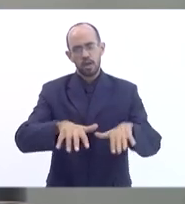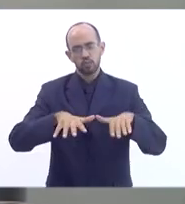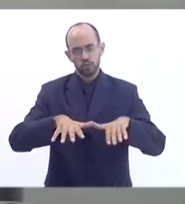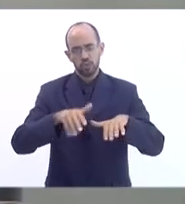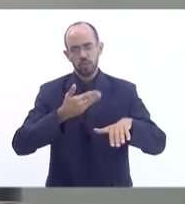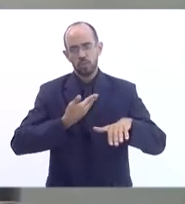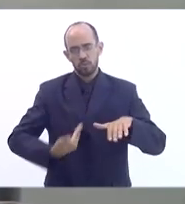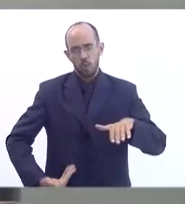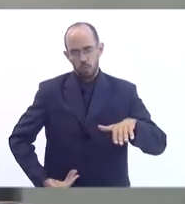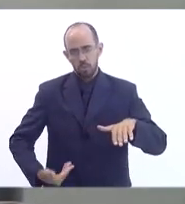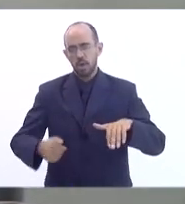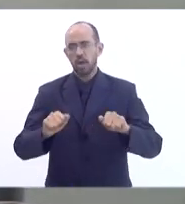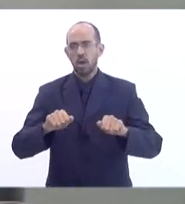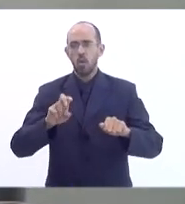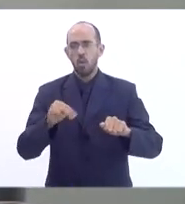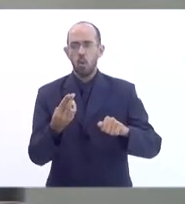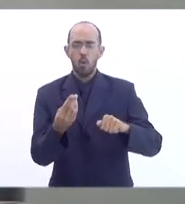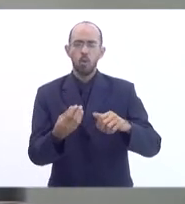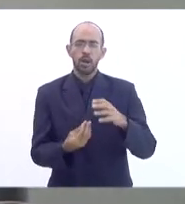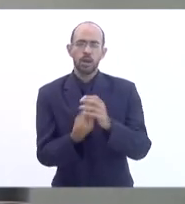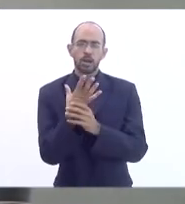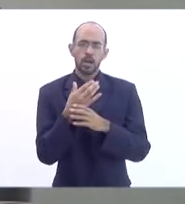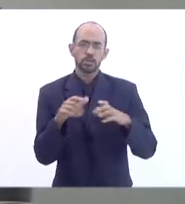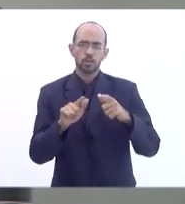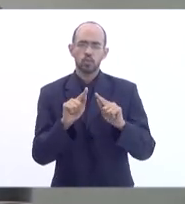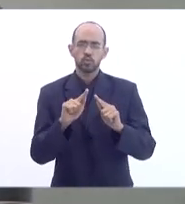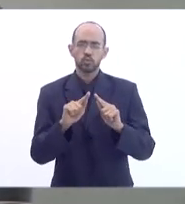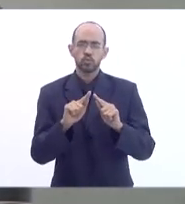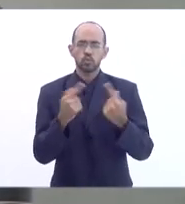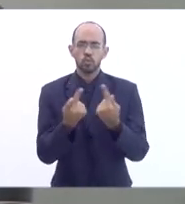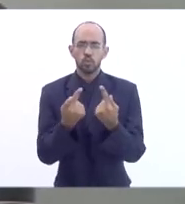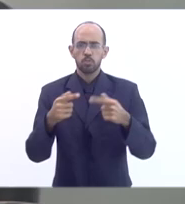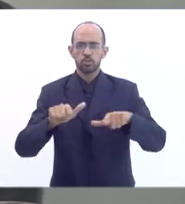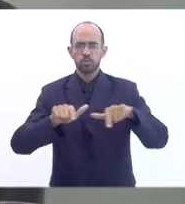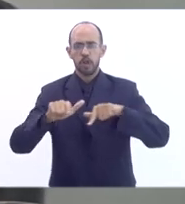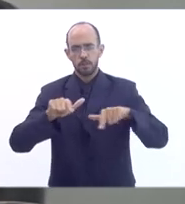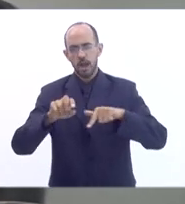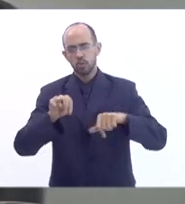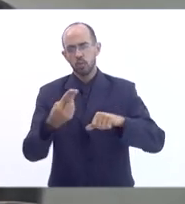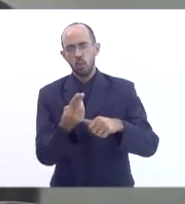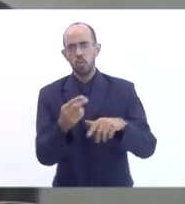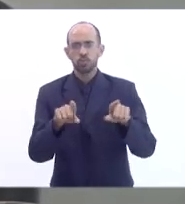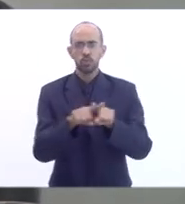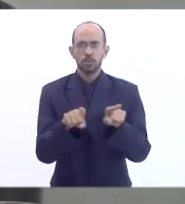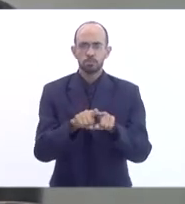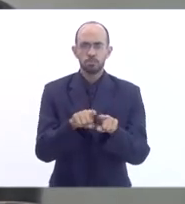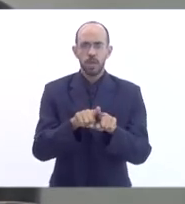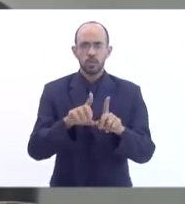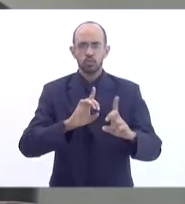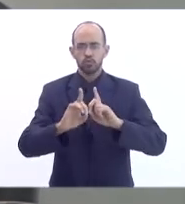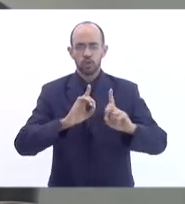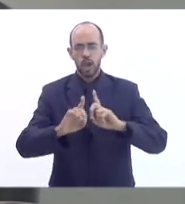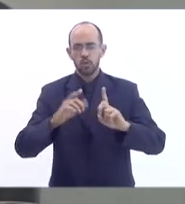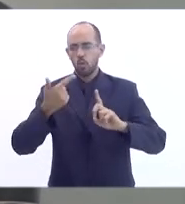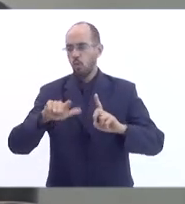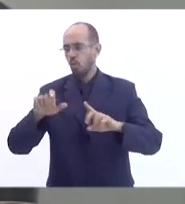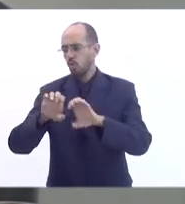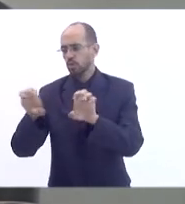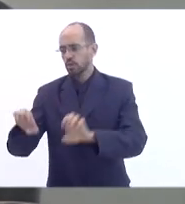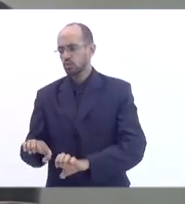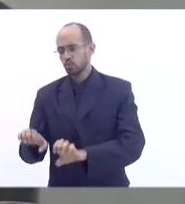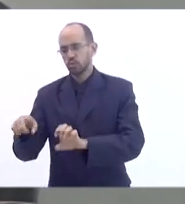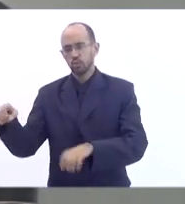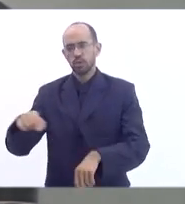seja na instituição de um grupo de trabalho seja nele são de novo parecer seja no diálogo com as outras estruturas de